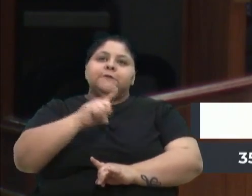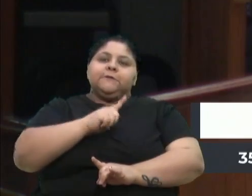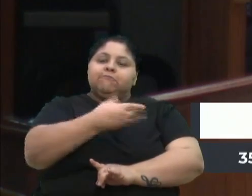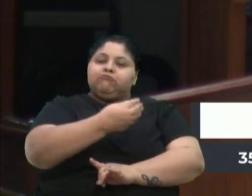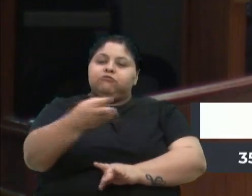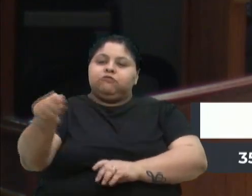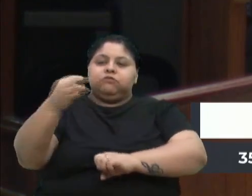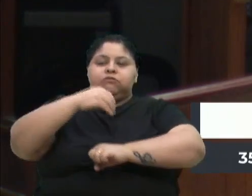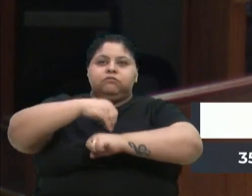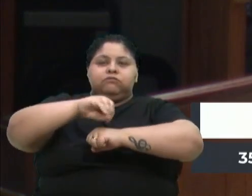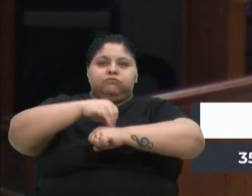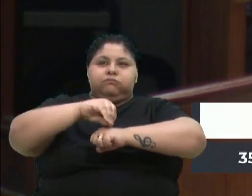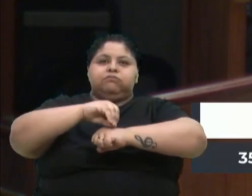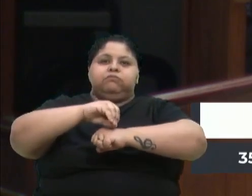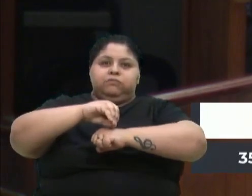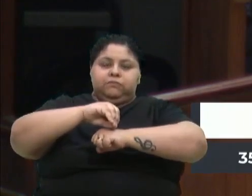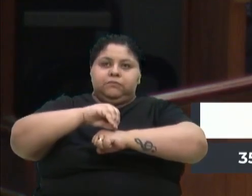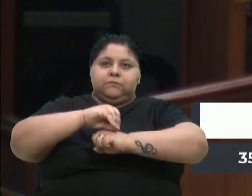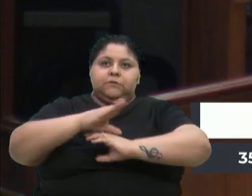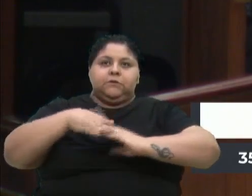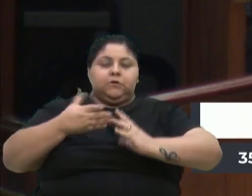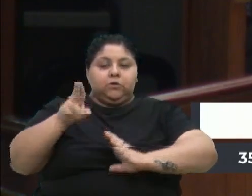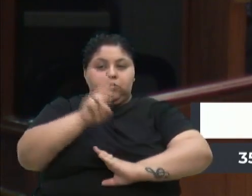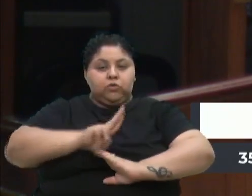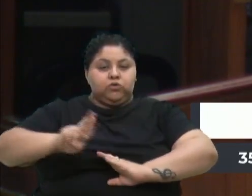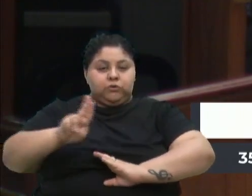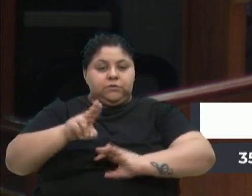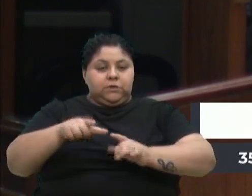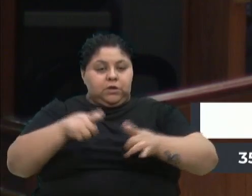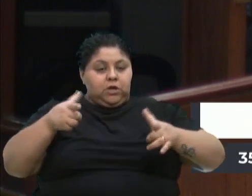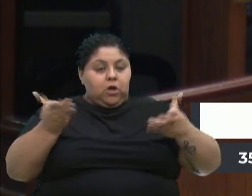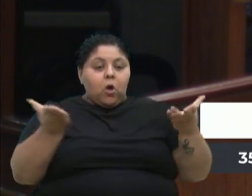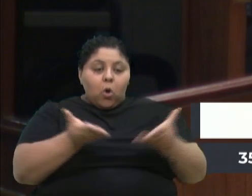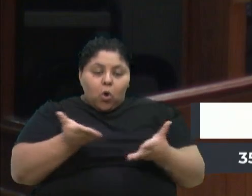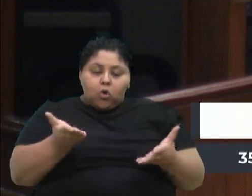indicações. Então, eu vou usar meu grande expediente hoje